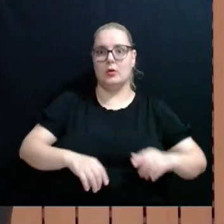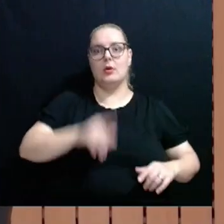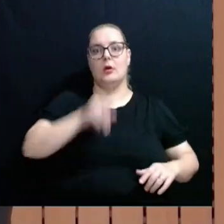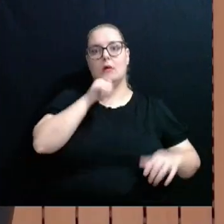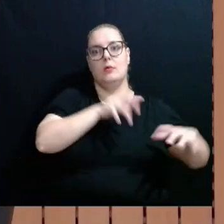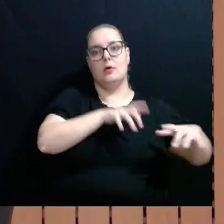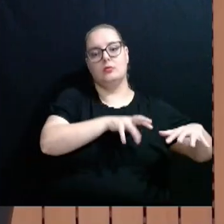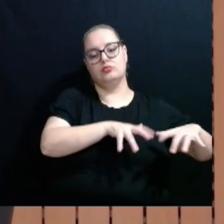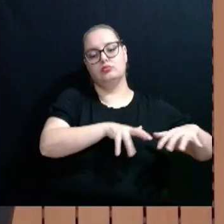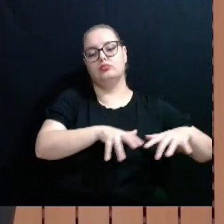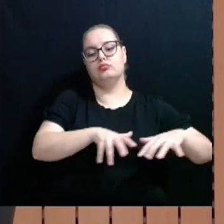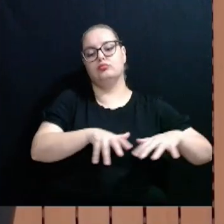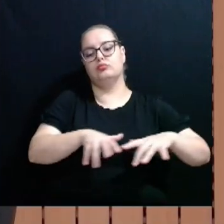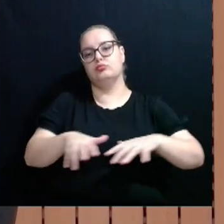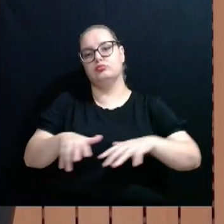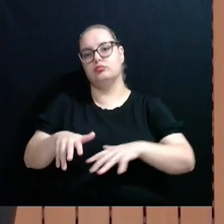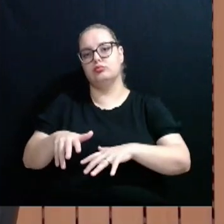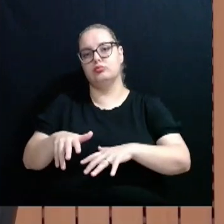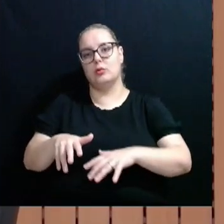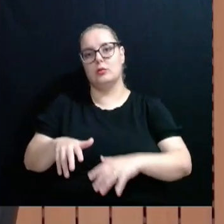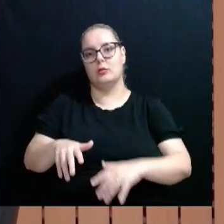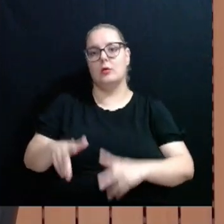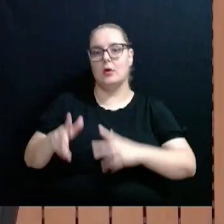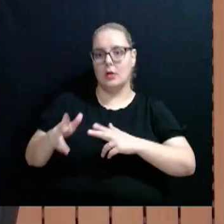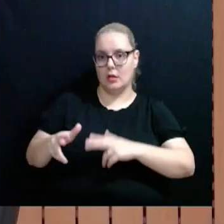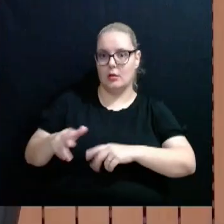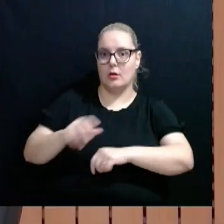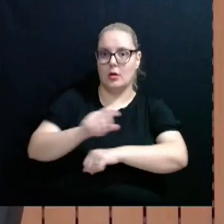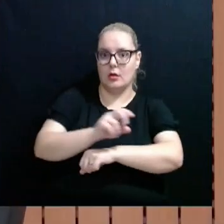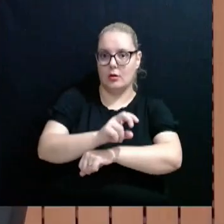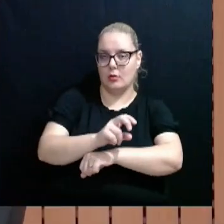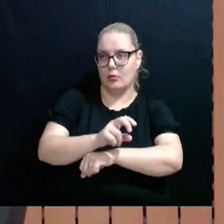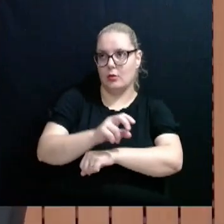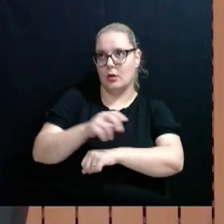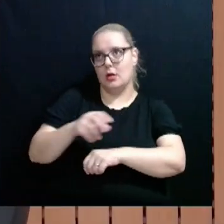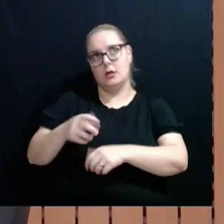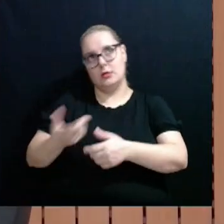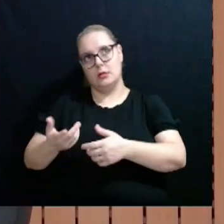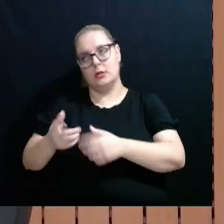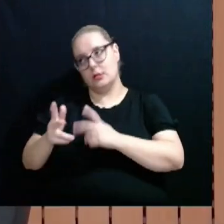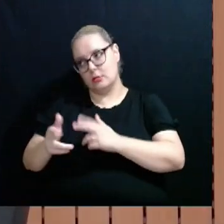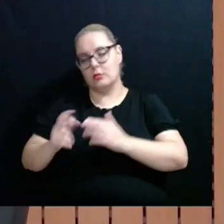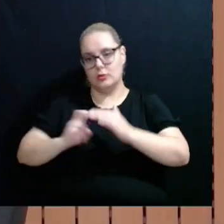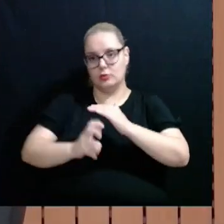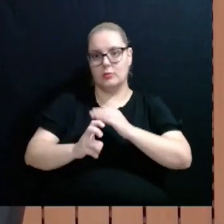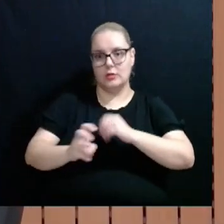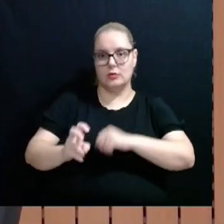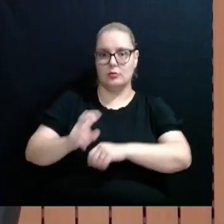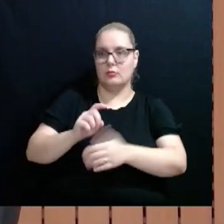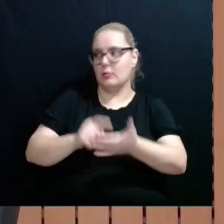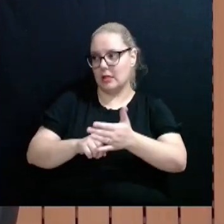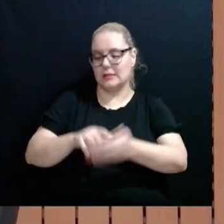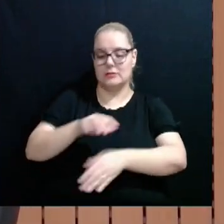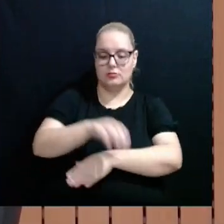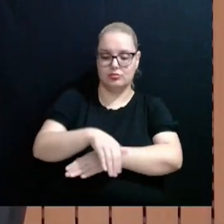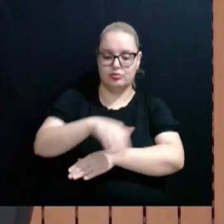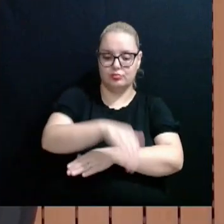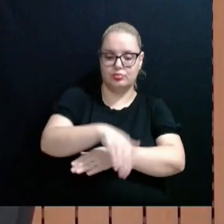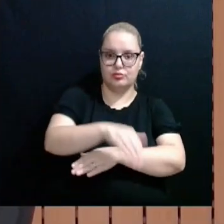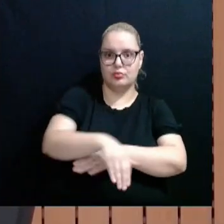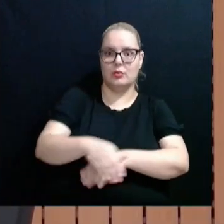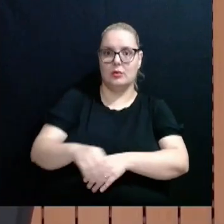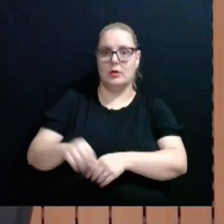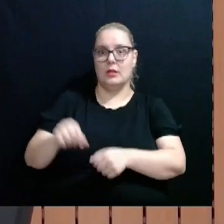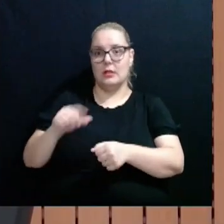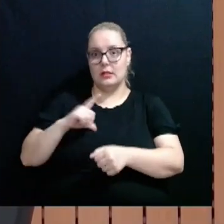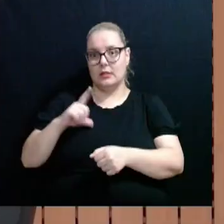máquina igual do metrô, por isso que eu estou envolvido, né? Nós temos máquinas para fazer túneis para